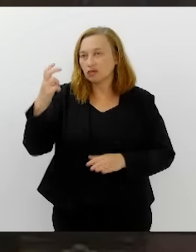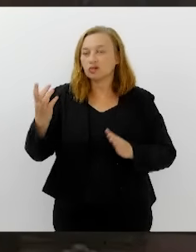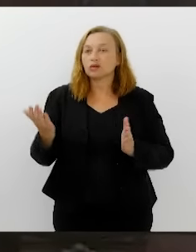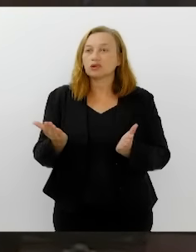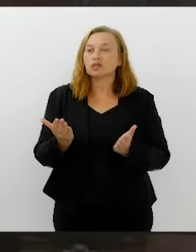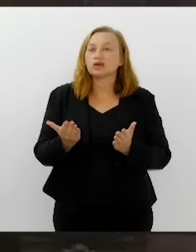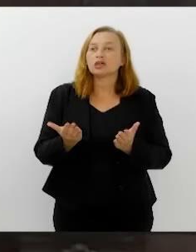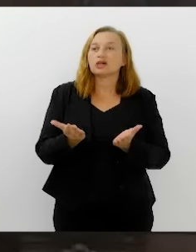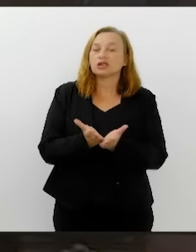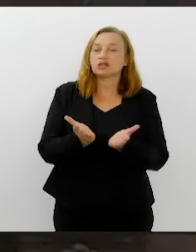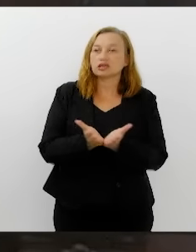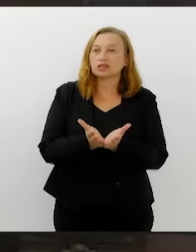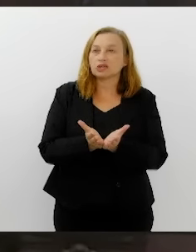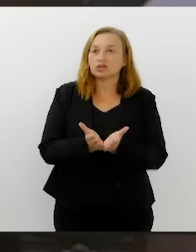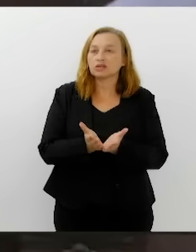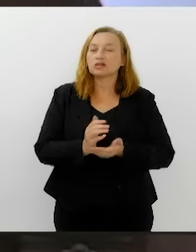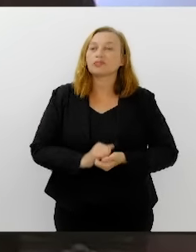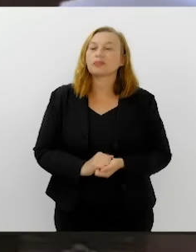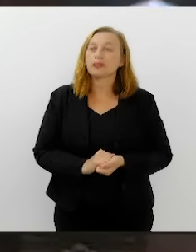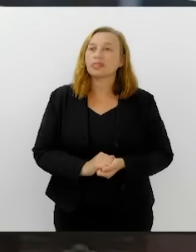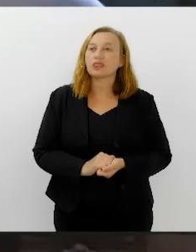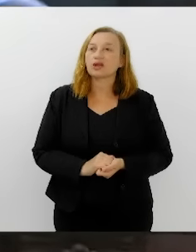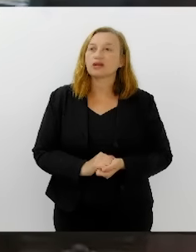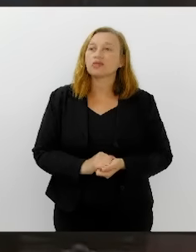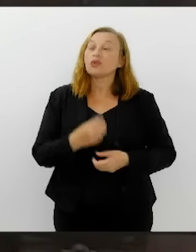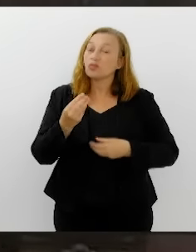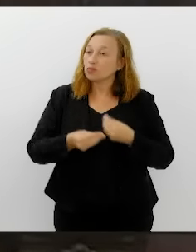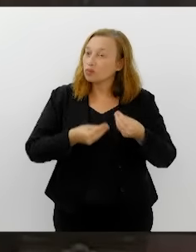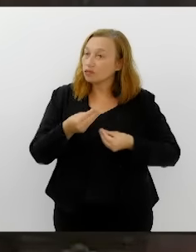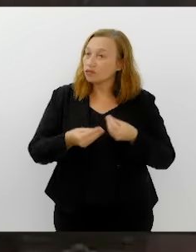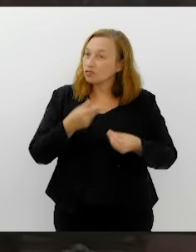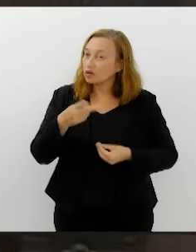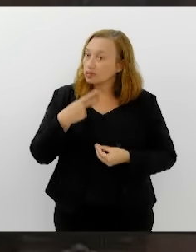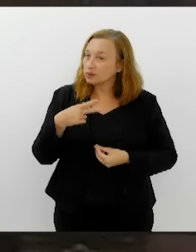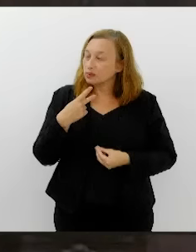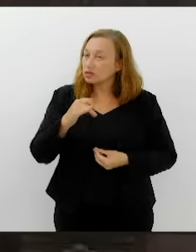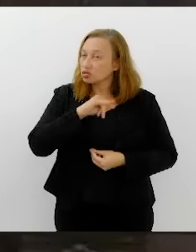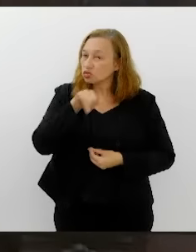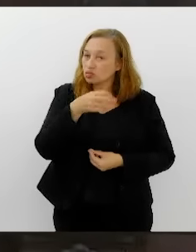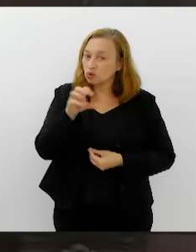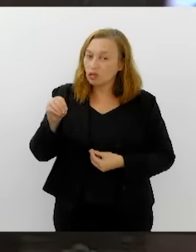sua forma mais pura. Como disse João Paulo